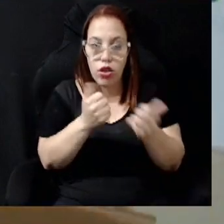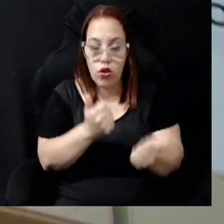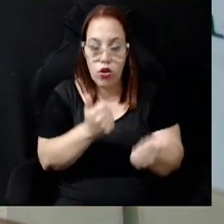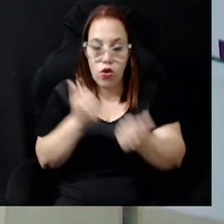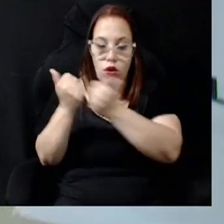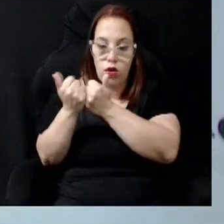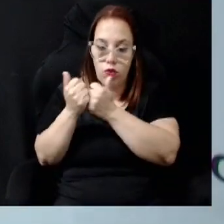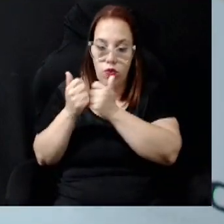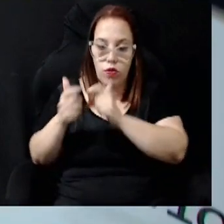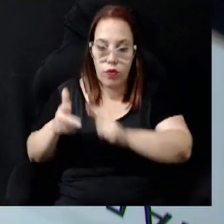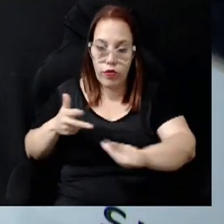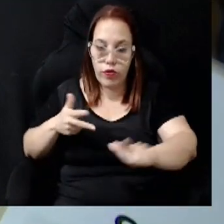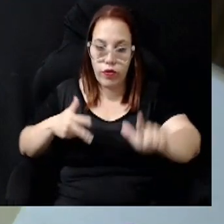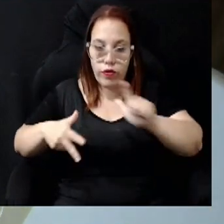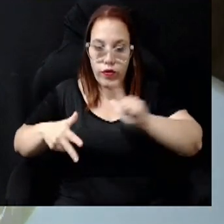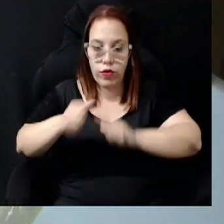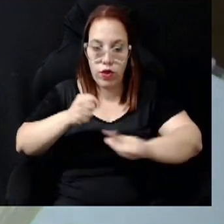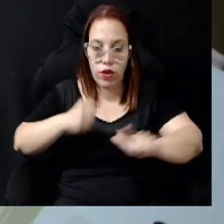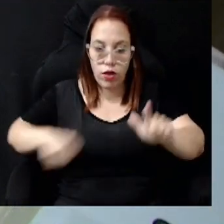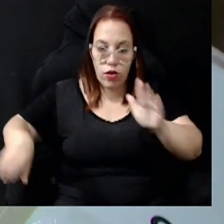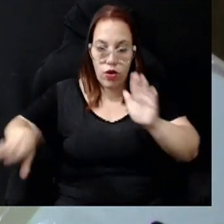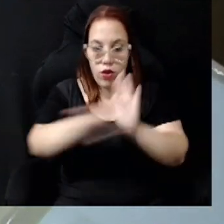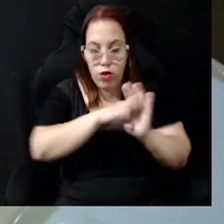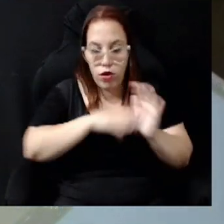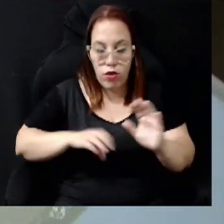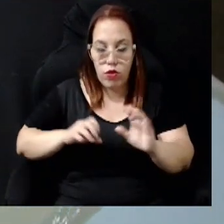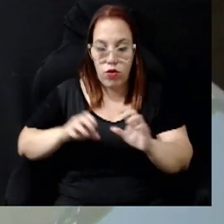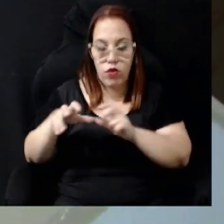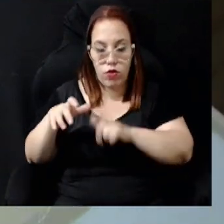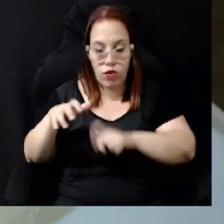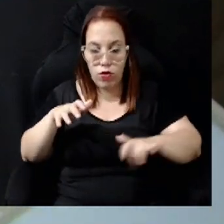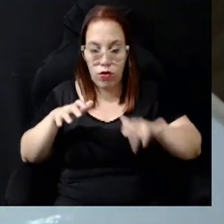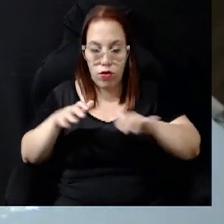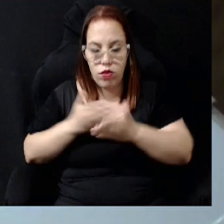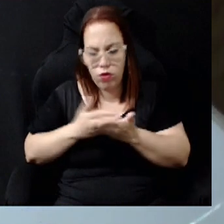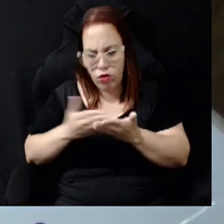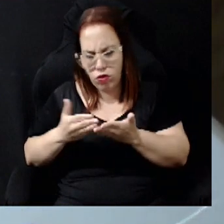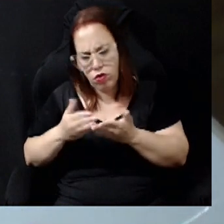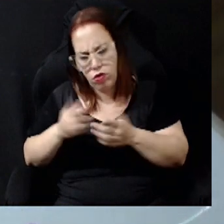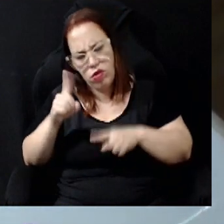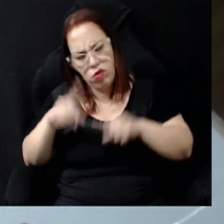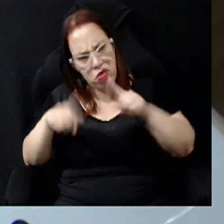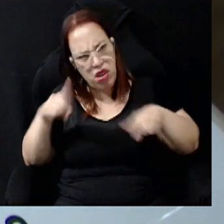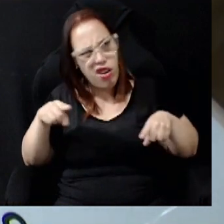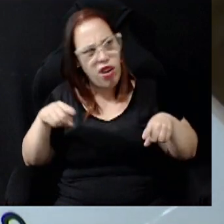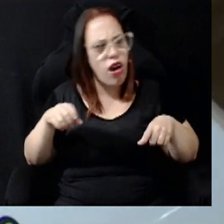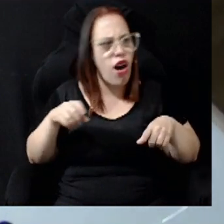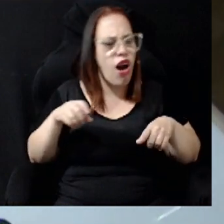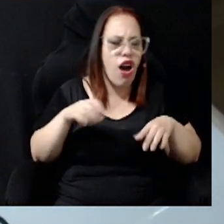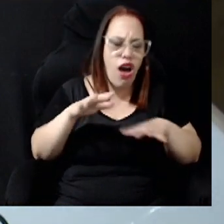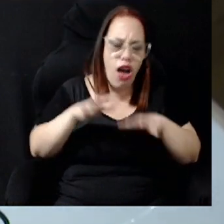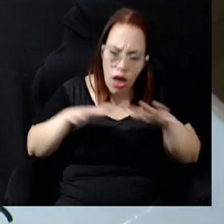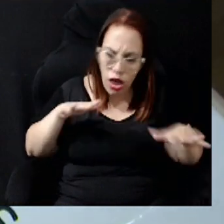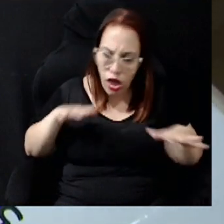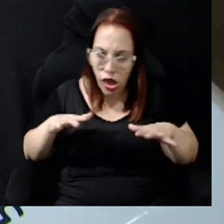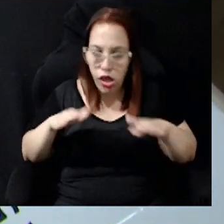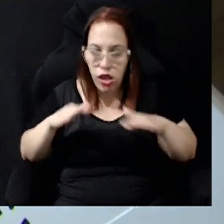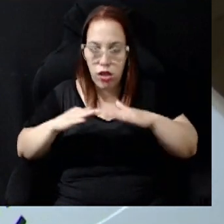lá embaixo. Lembrando que as urnas, inicialmente, de várias sessões, elas ficarão no andar térreo, que